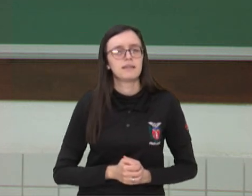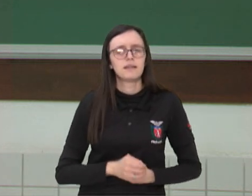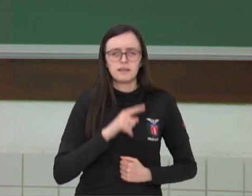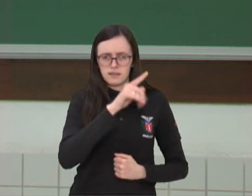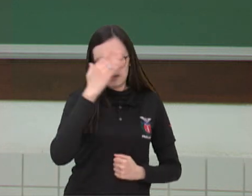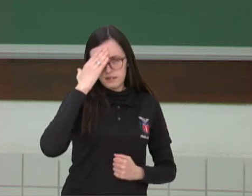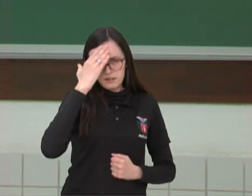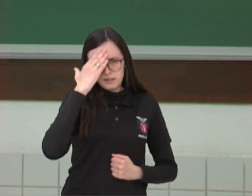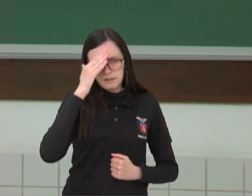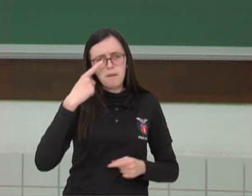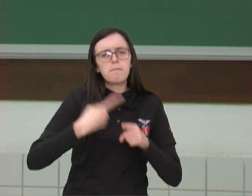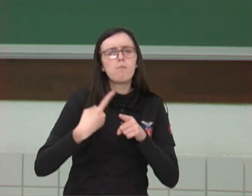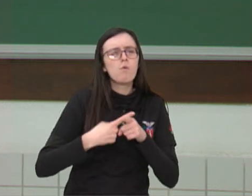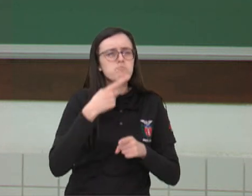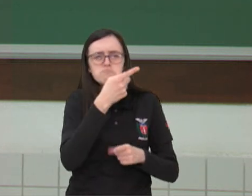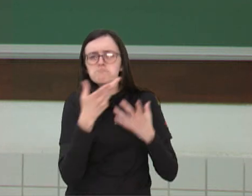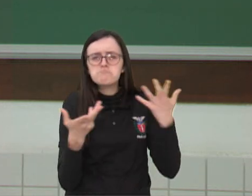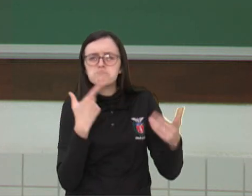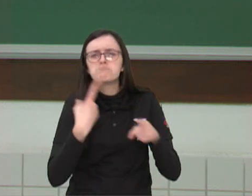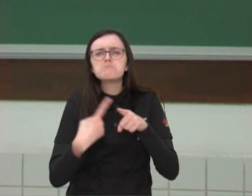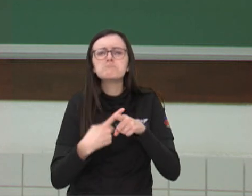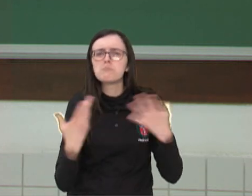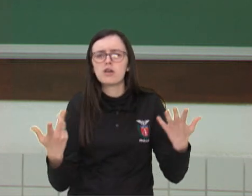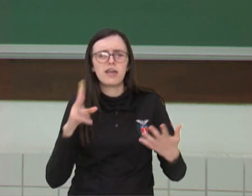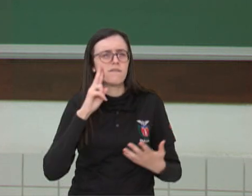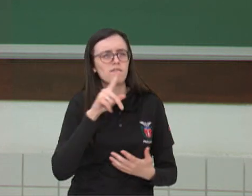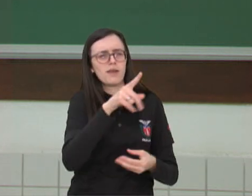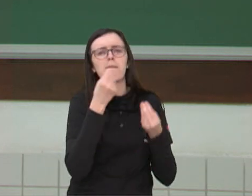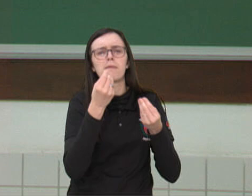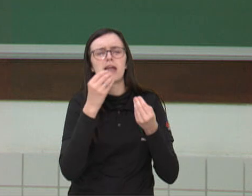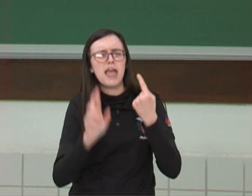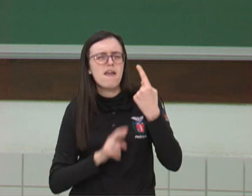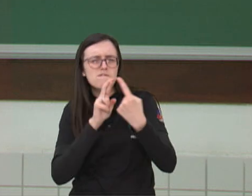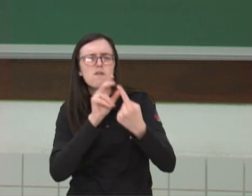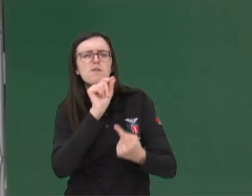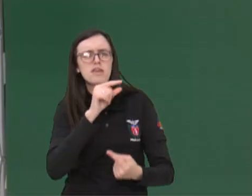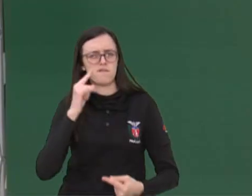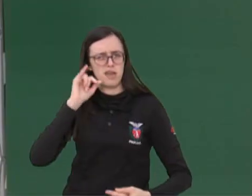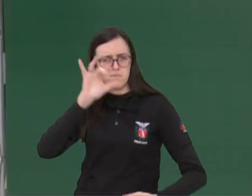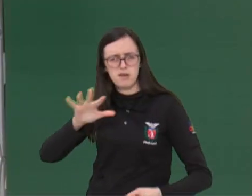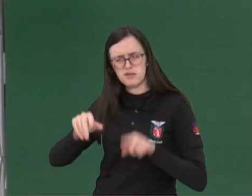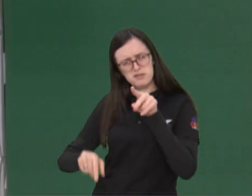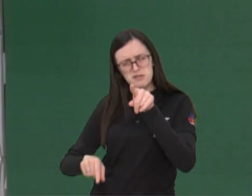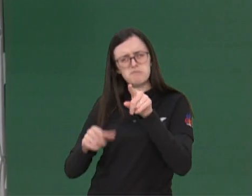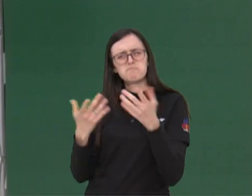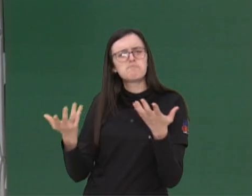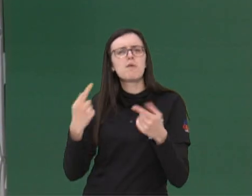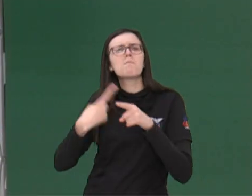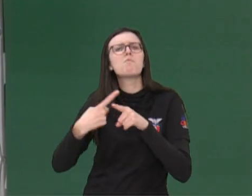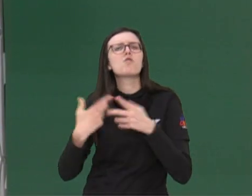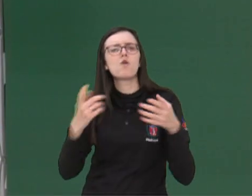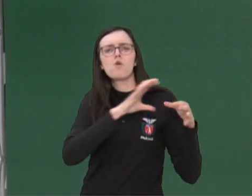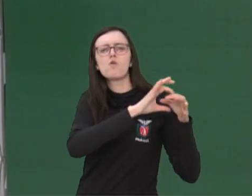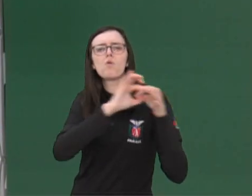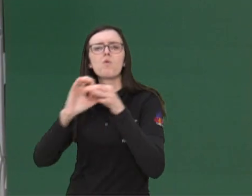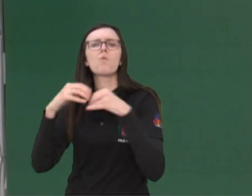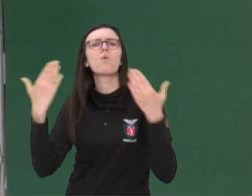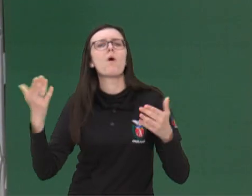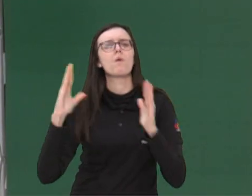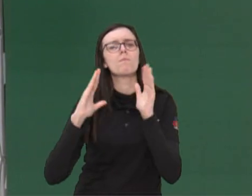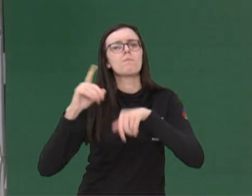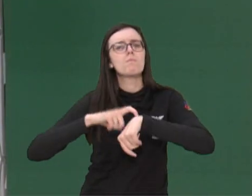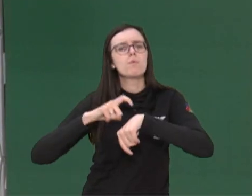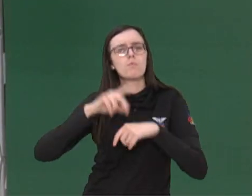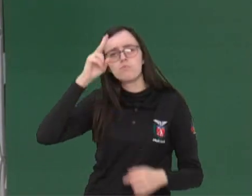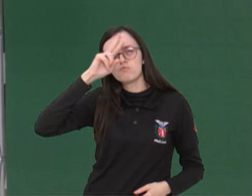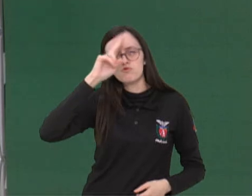Você sabe em que ela está fazendo referência? Qual é o contexto, em que momento histórico